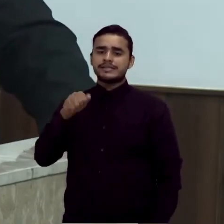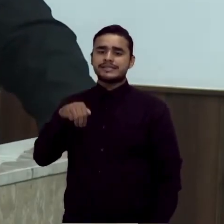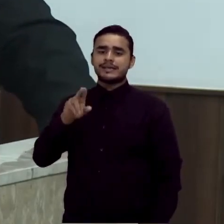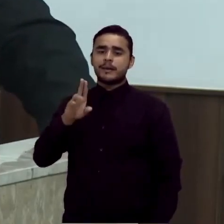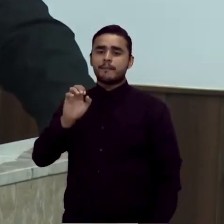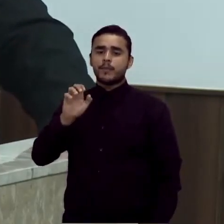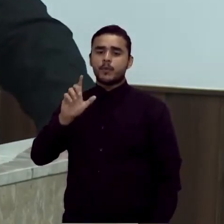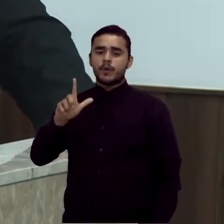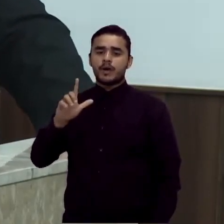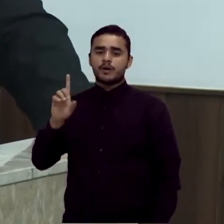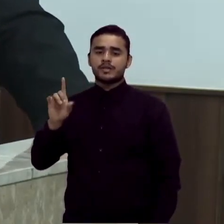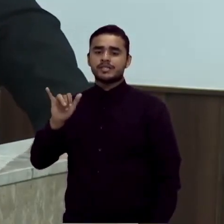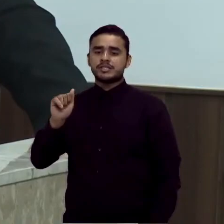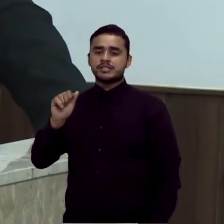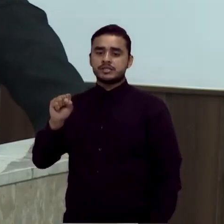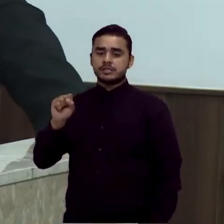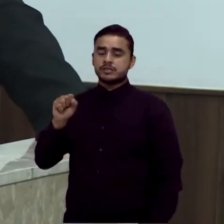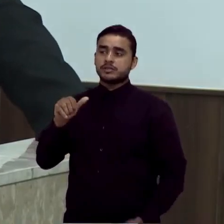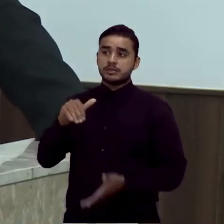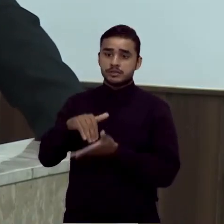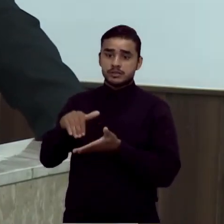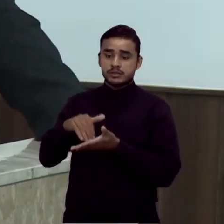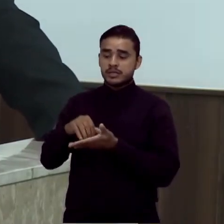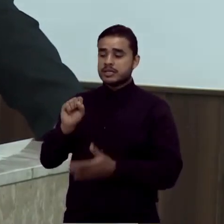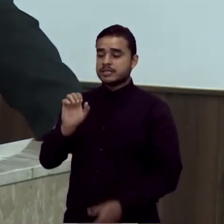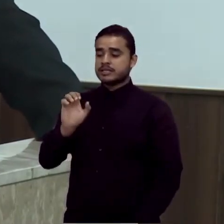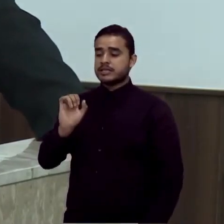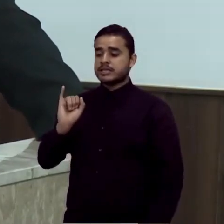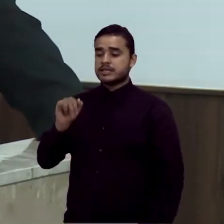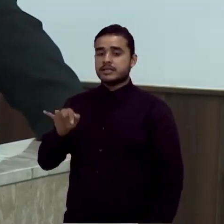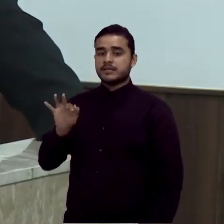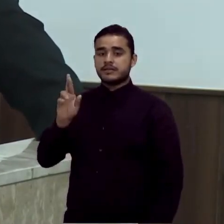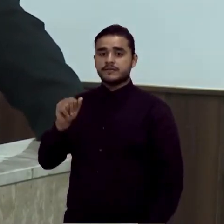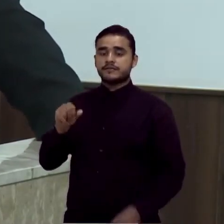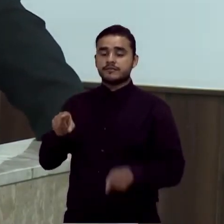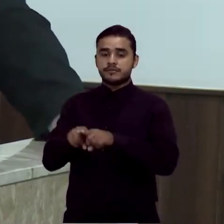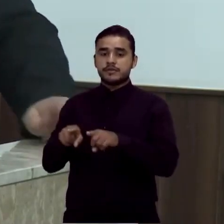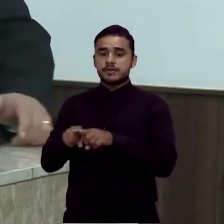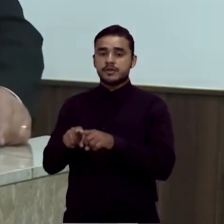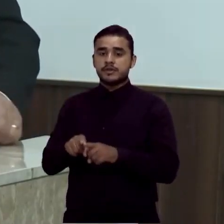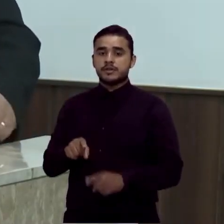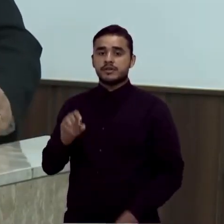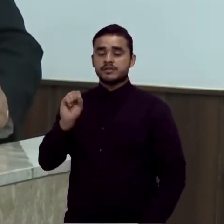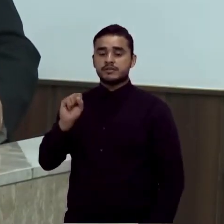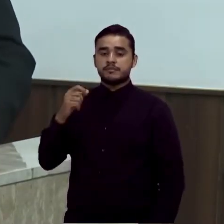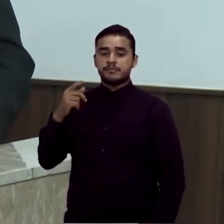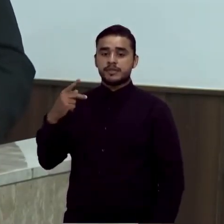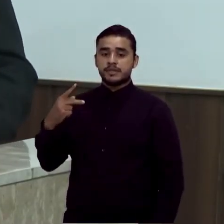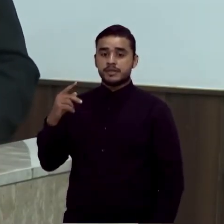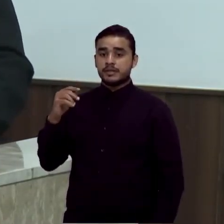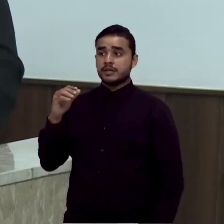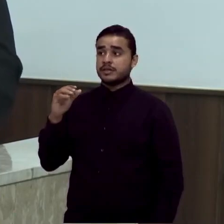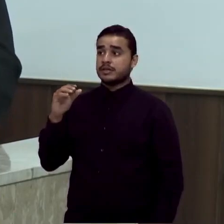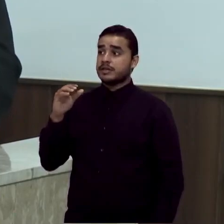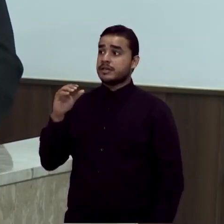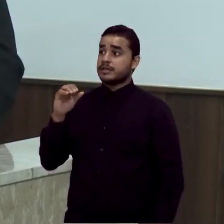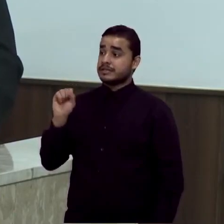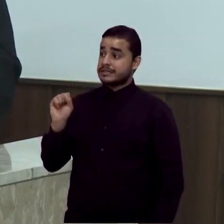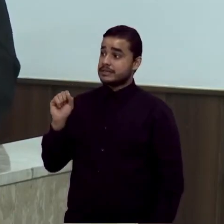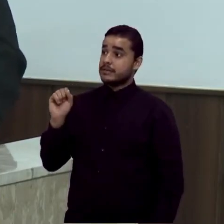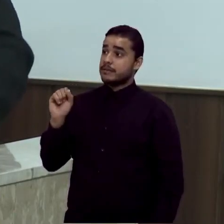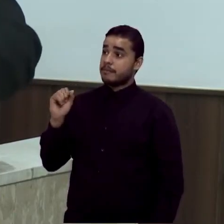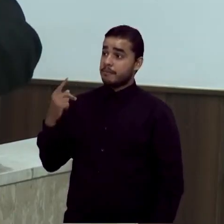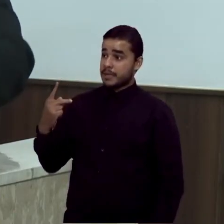infraestrutura, a SCSP, né, que está com o João Pulpo à sua frente, que é